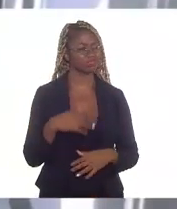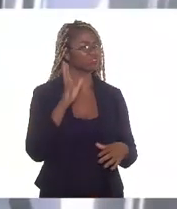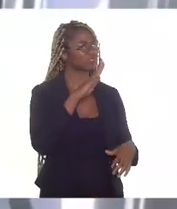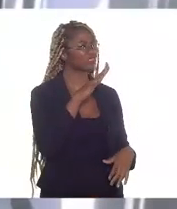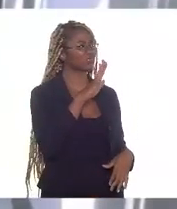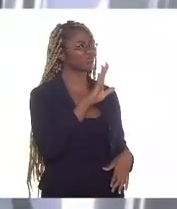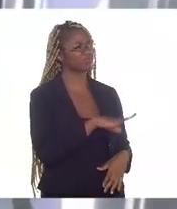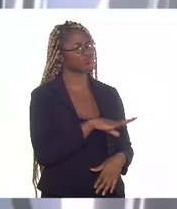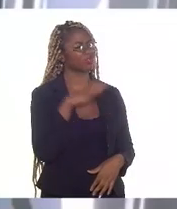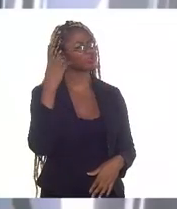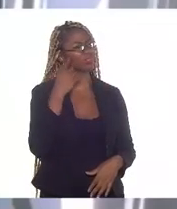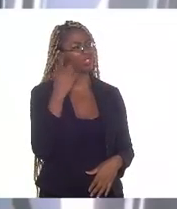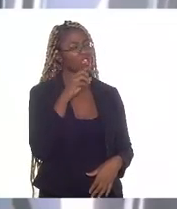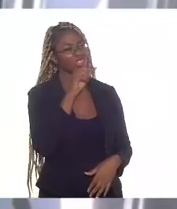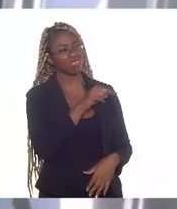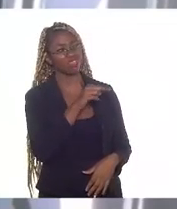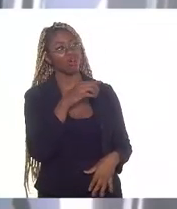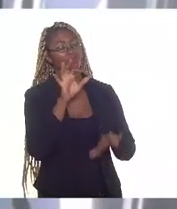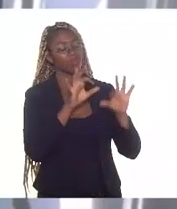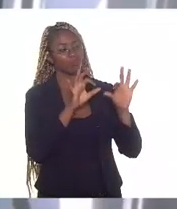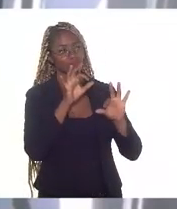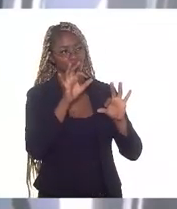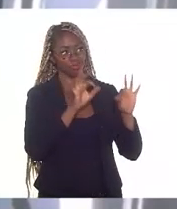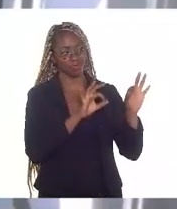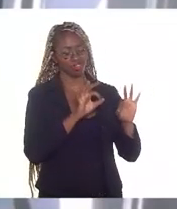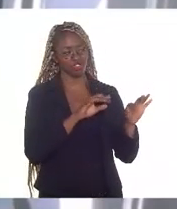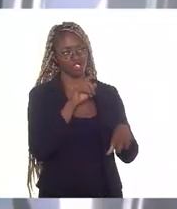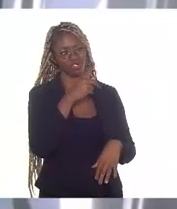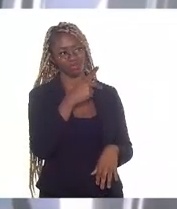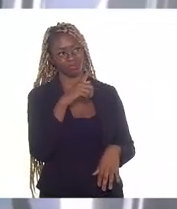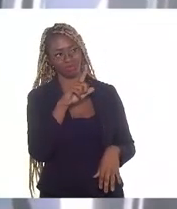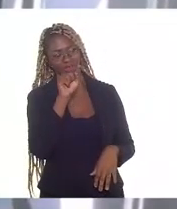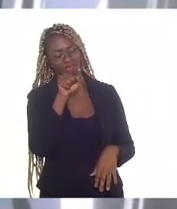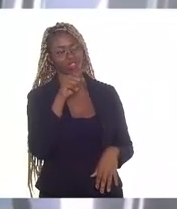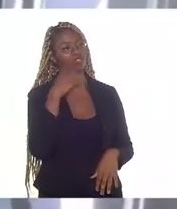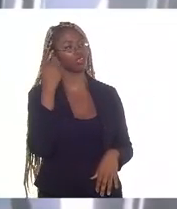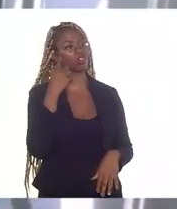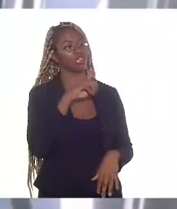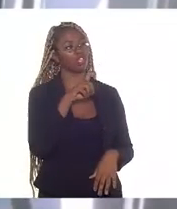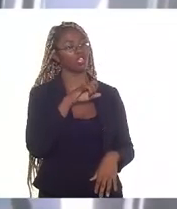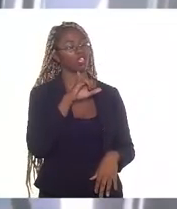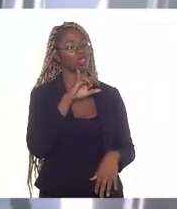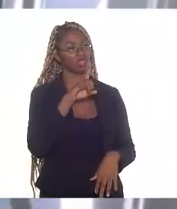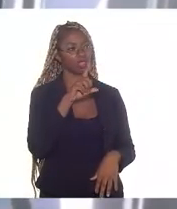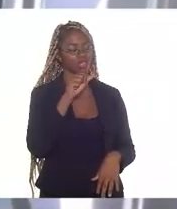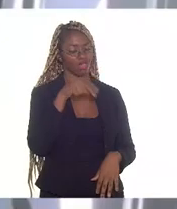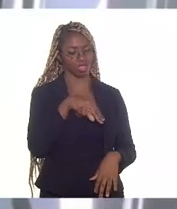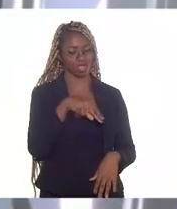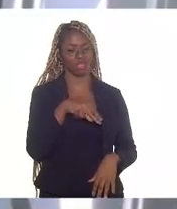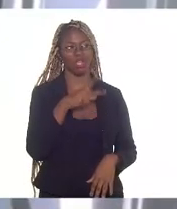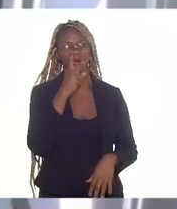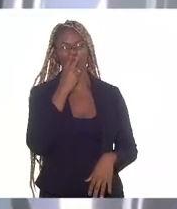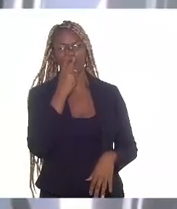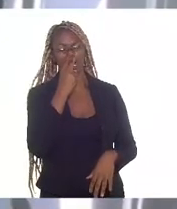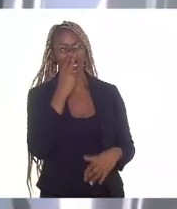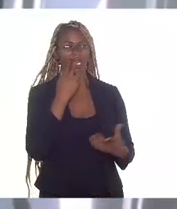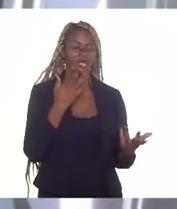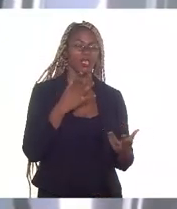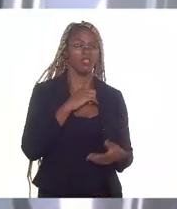Zeidan ele tem outros elementos que o projeto que em tese prejudica a iniciativa da